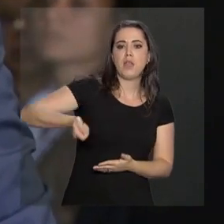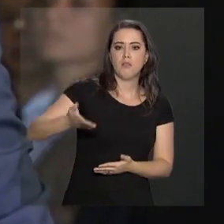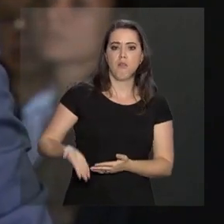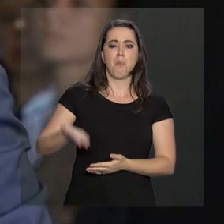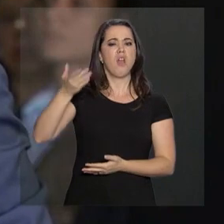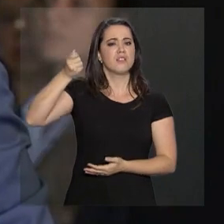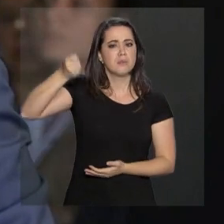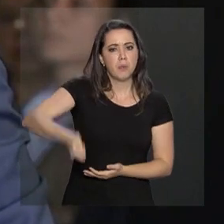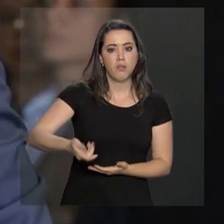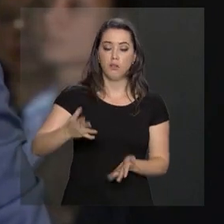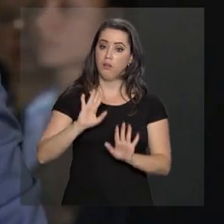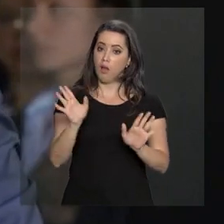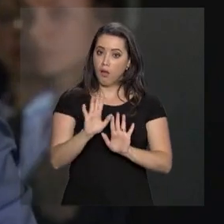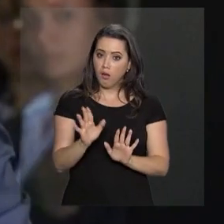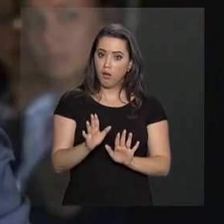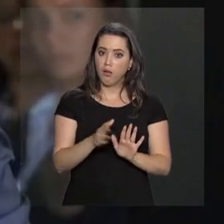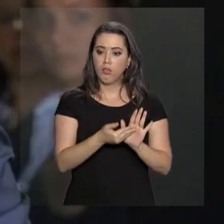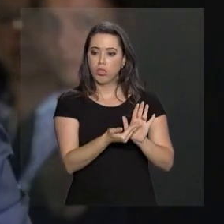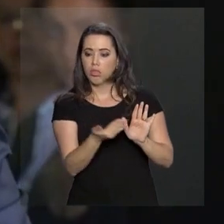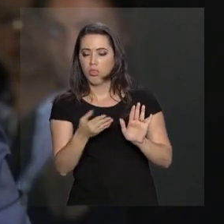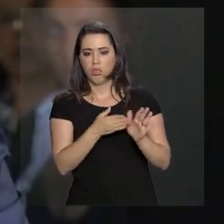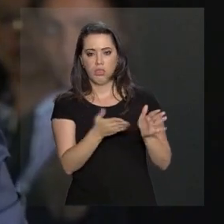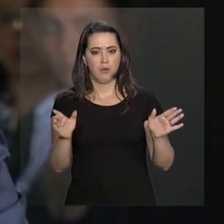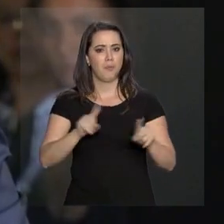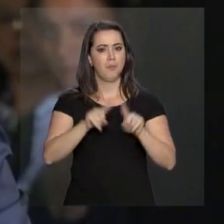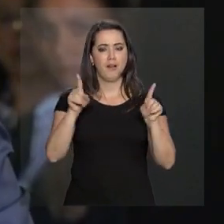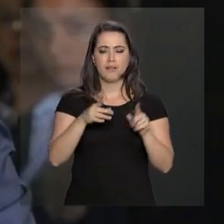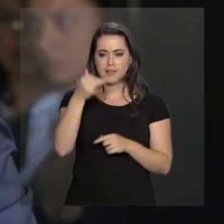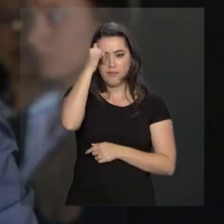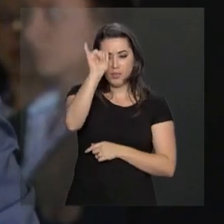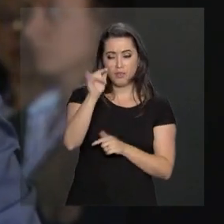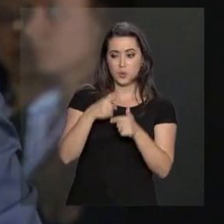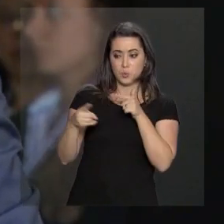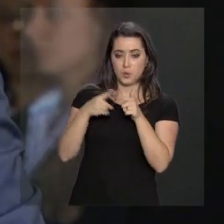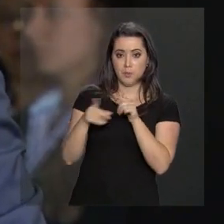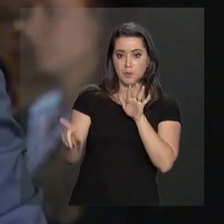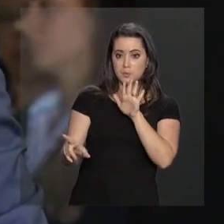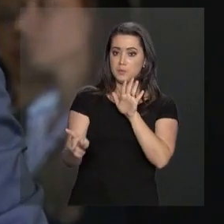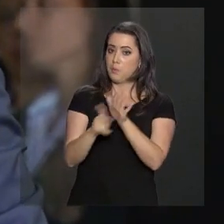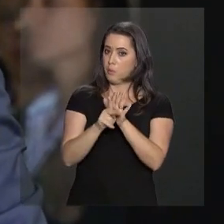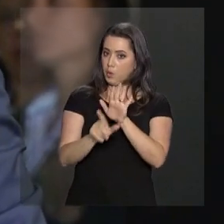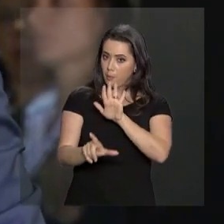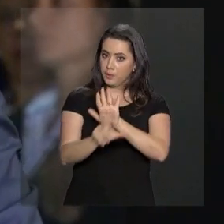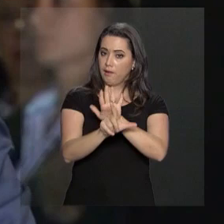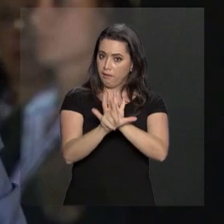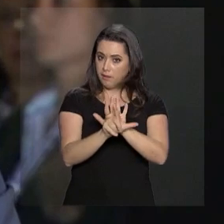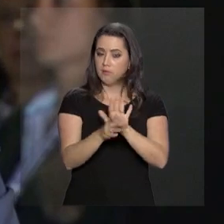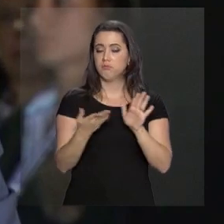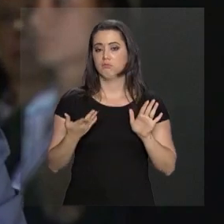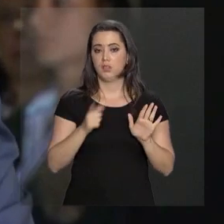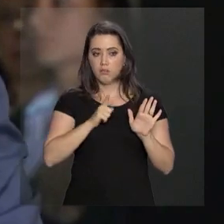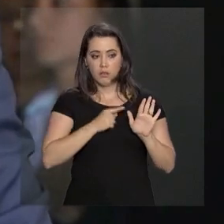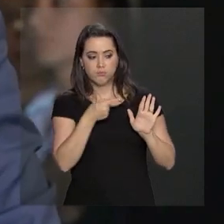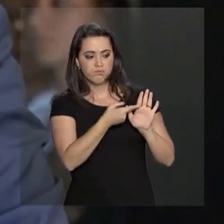sim, enfrentar os pontos de estrangulamento da legislação penal e processual penal,